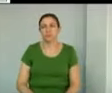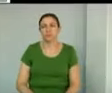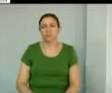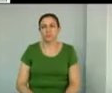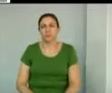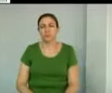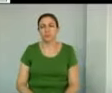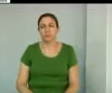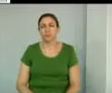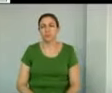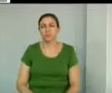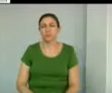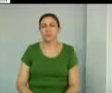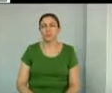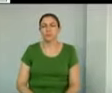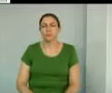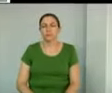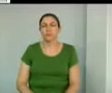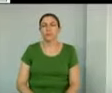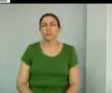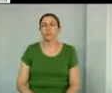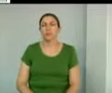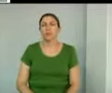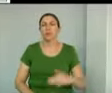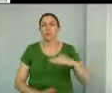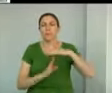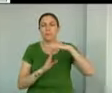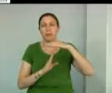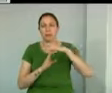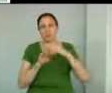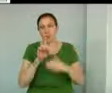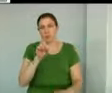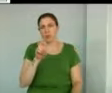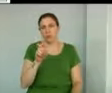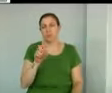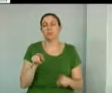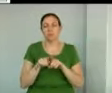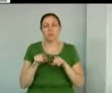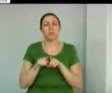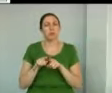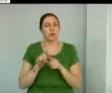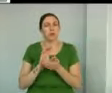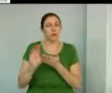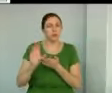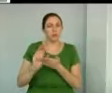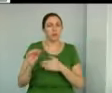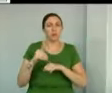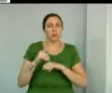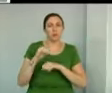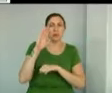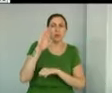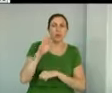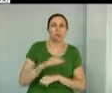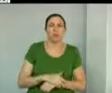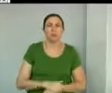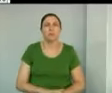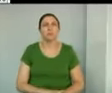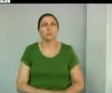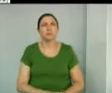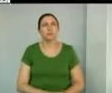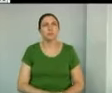seria 22,20%. Né? Mínimo obrigatório é 15%, então bem acima do valor mínimo obrigatório estabelecido aí na